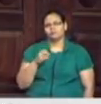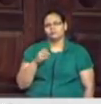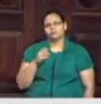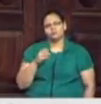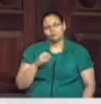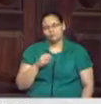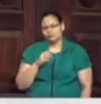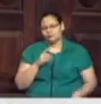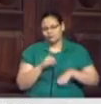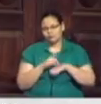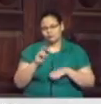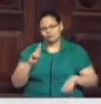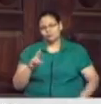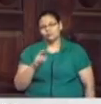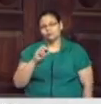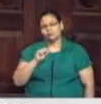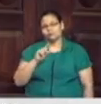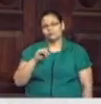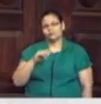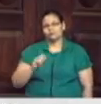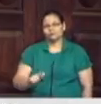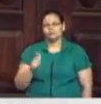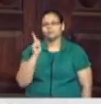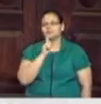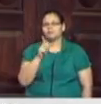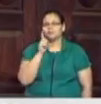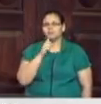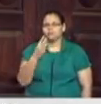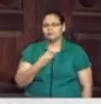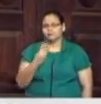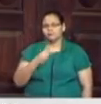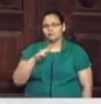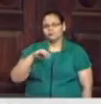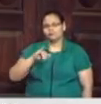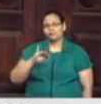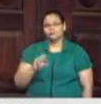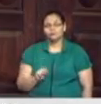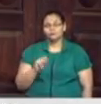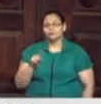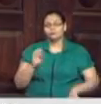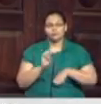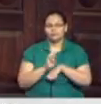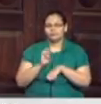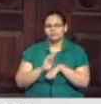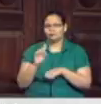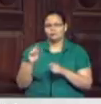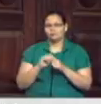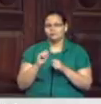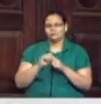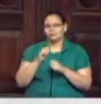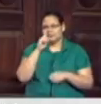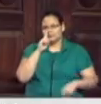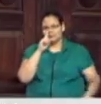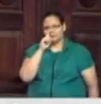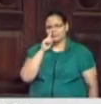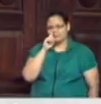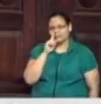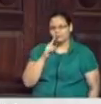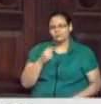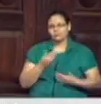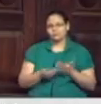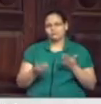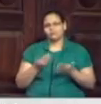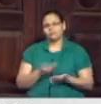62 mil reais para ganhar 3 milhões. E o Estado não fazia contrapartida. corríamos o risco de perder investimentos